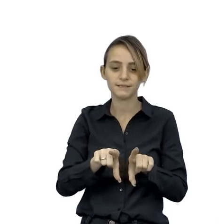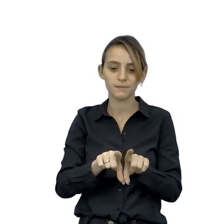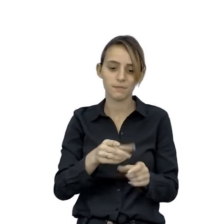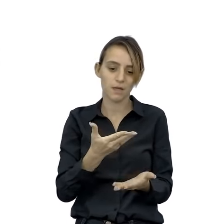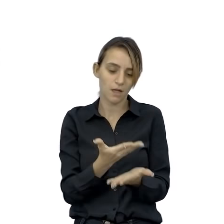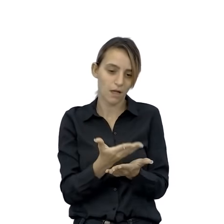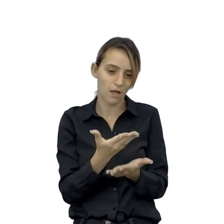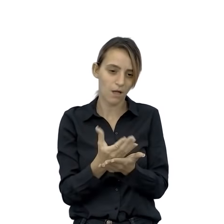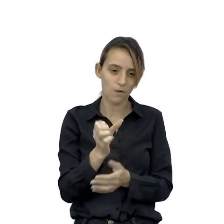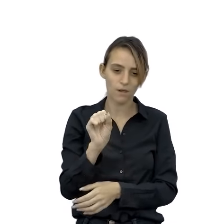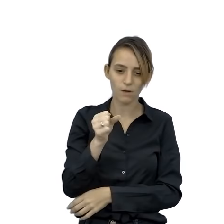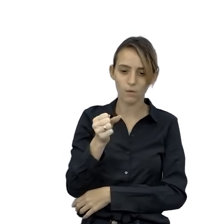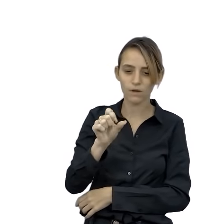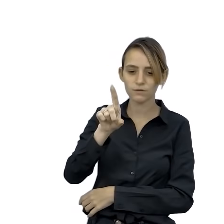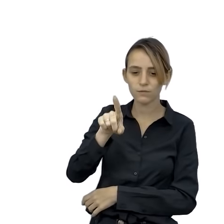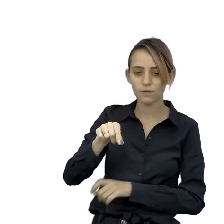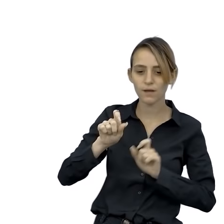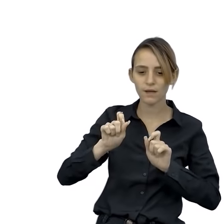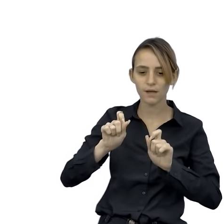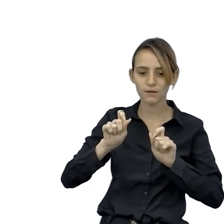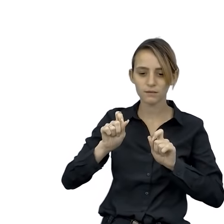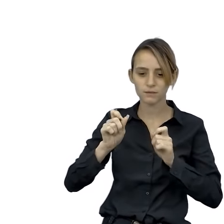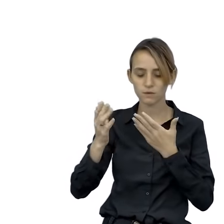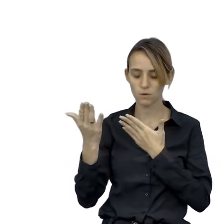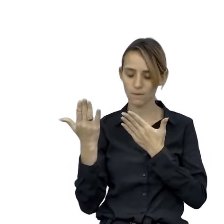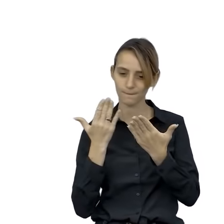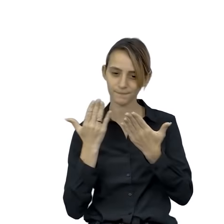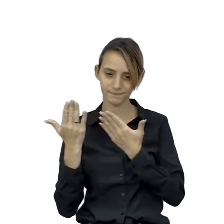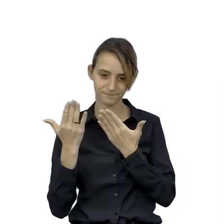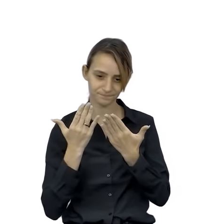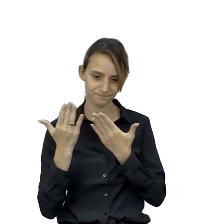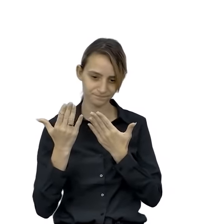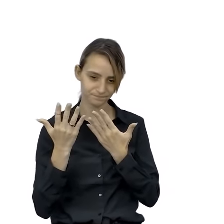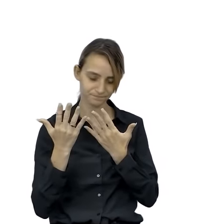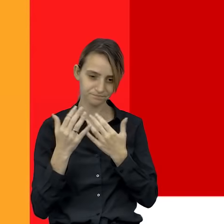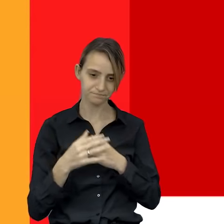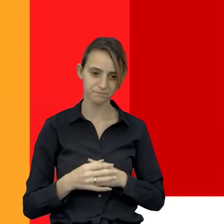8, que é de composição e comparação.